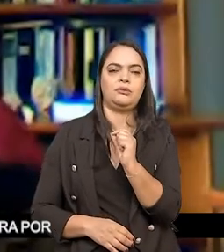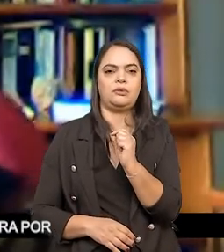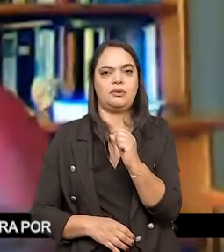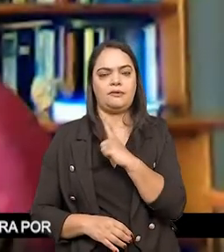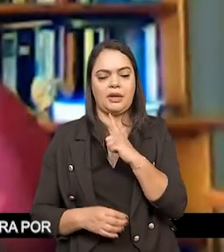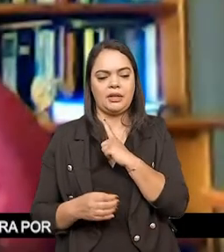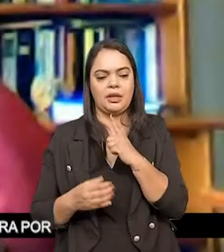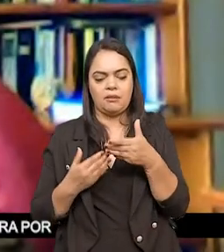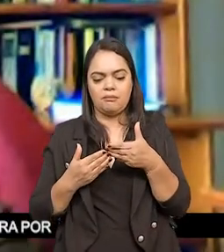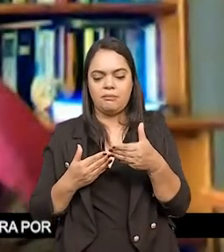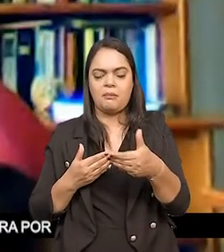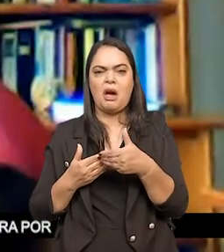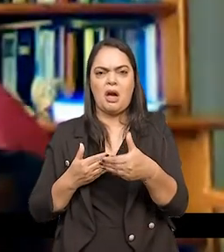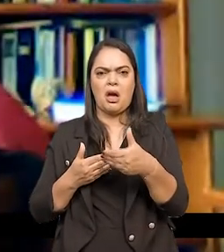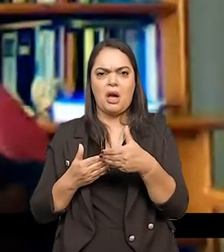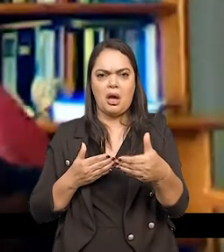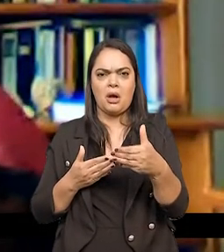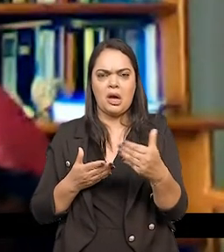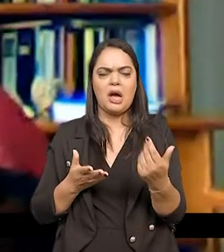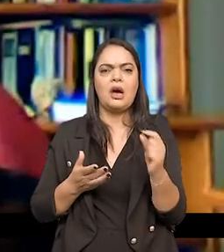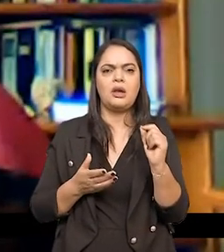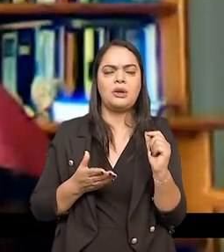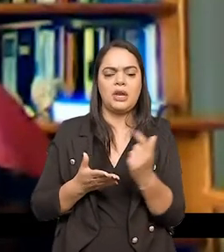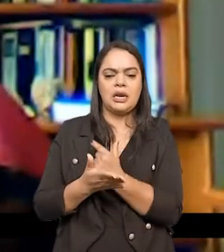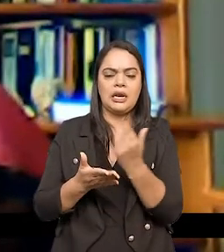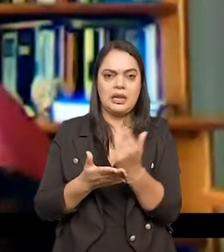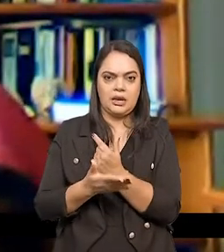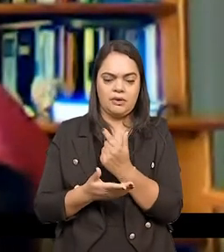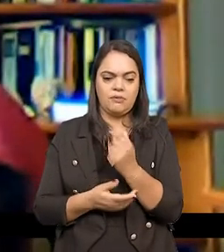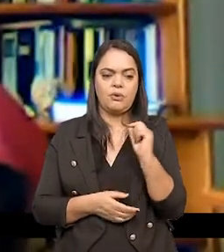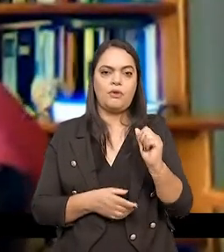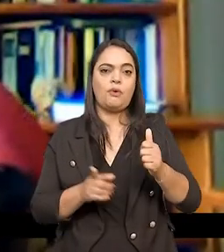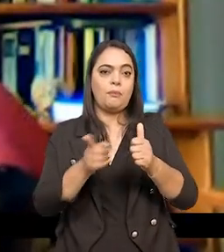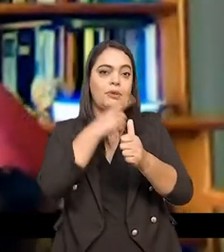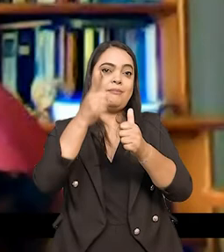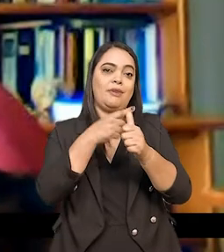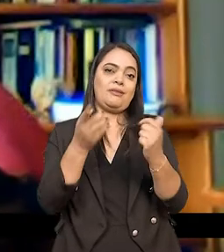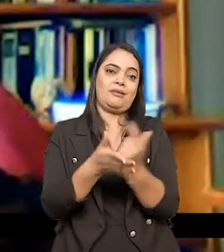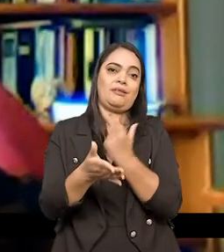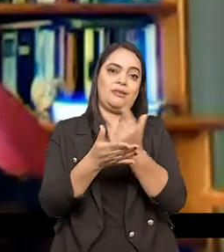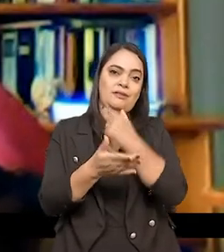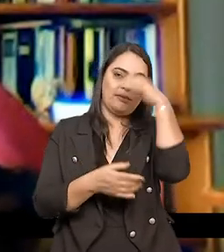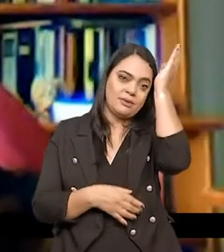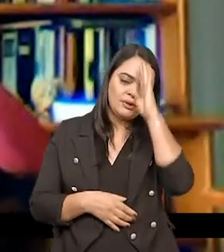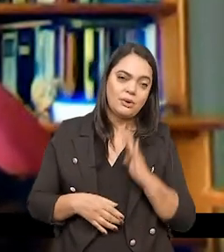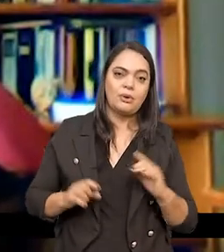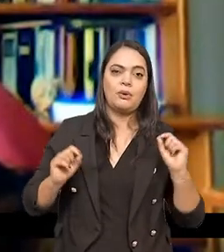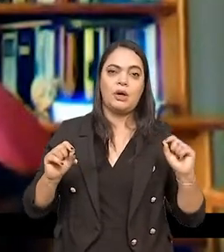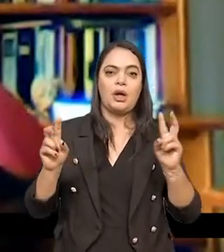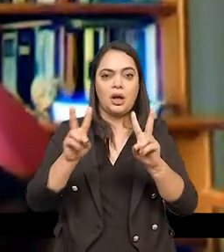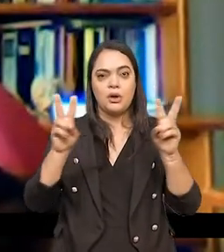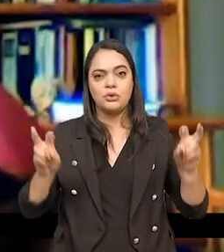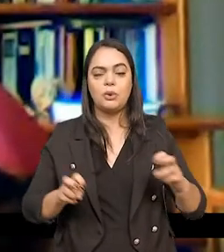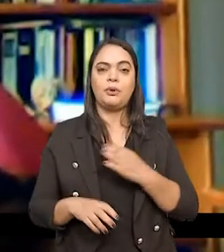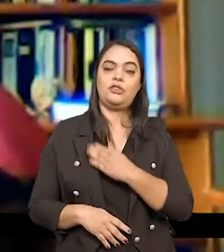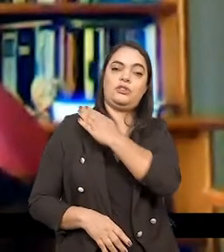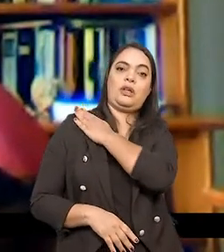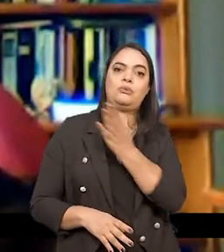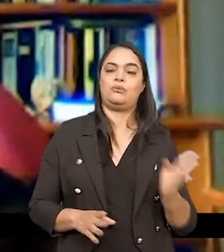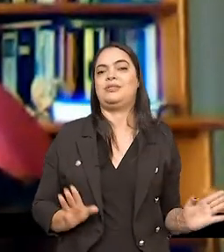sair agora, recém agora, por falta de tempo, outra edição, foi o primeiro livro no Brasil de uma historiadora sobre a mulher ditadora